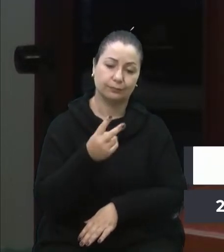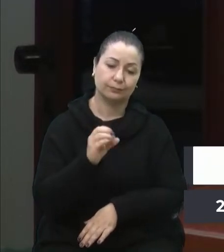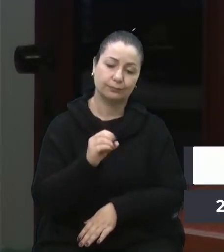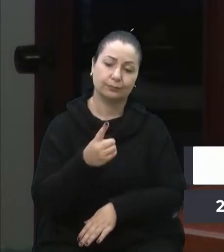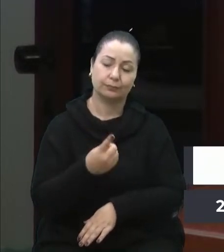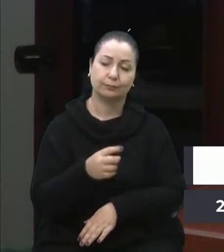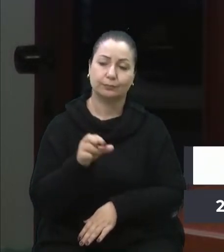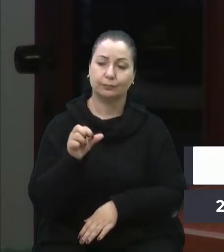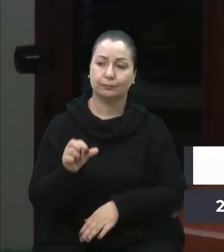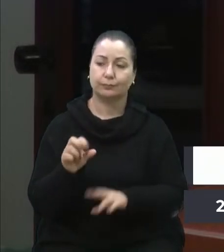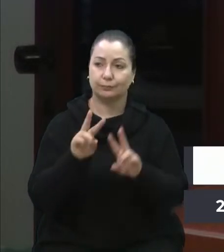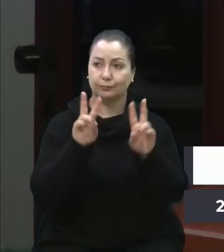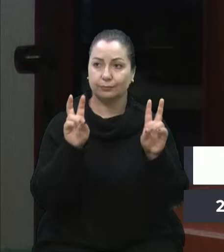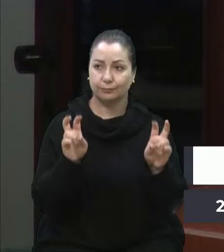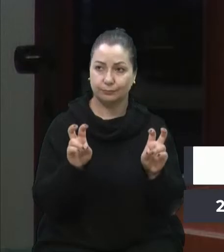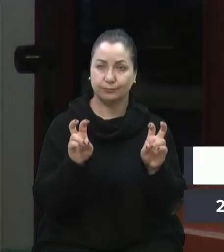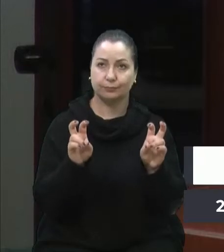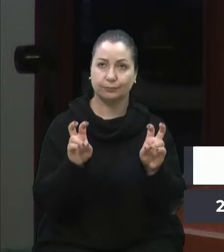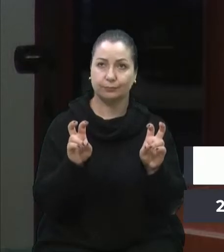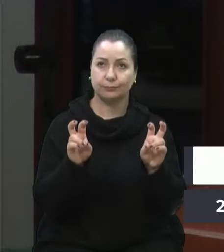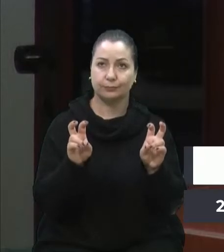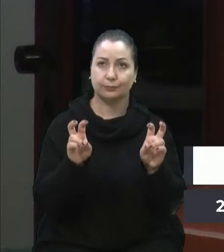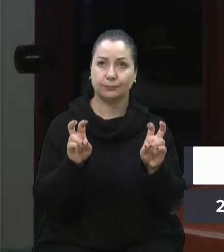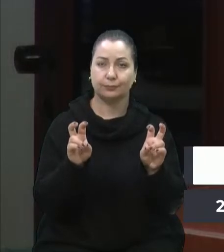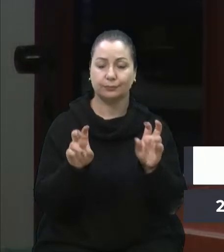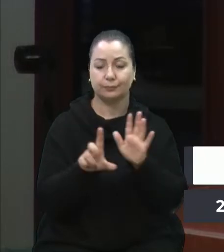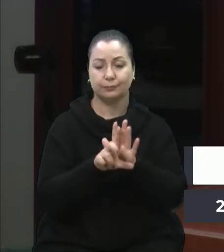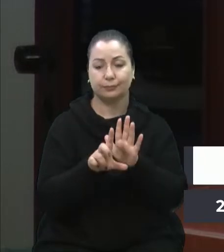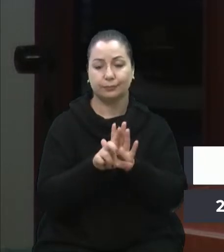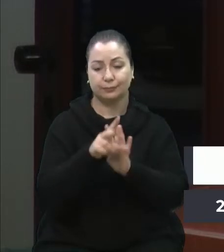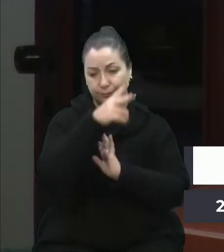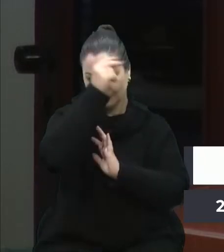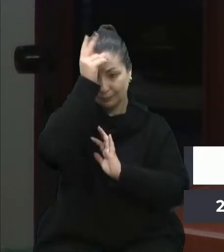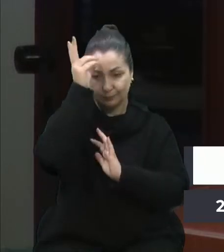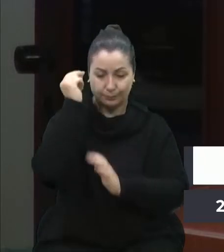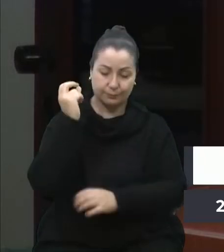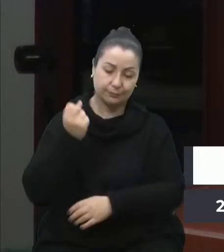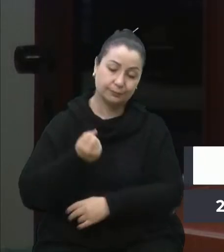de regência antes referidos. Assim, as leis municipais número